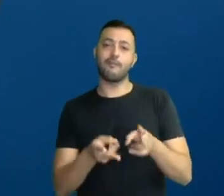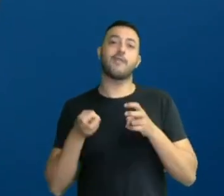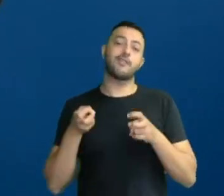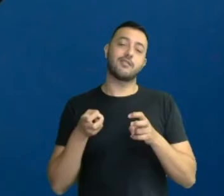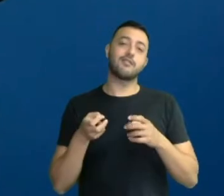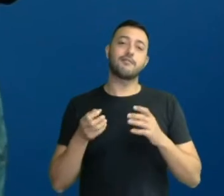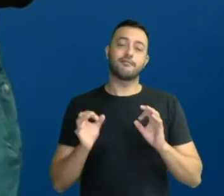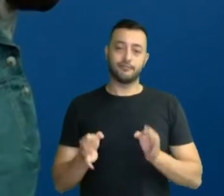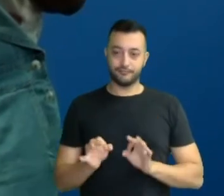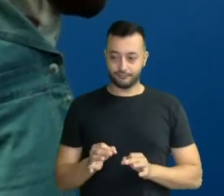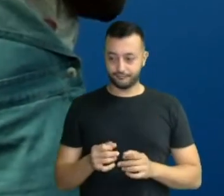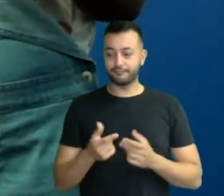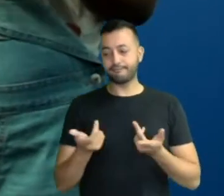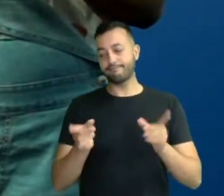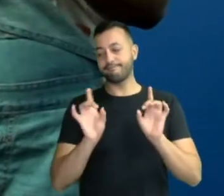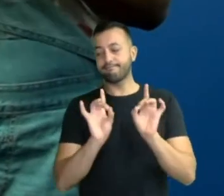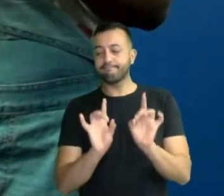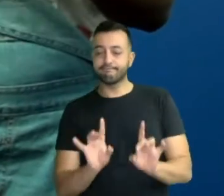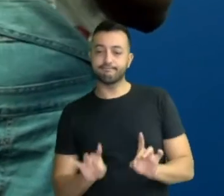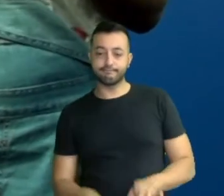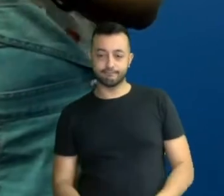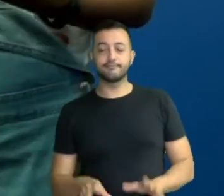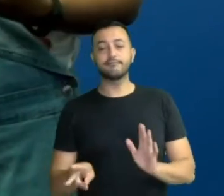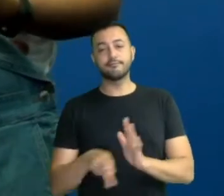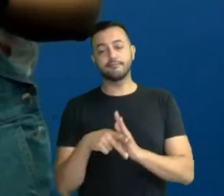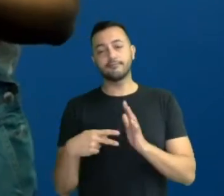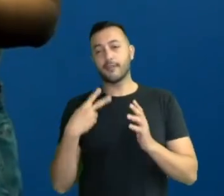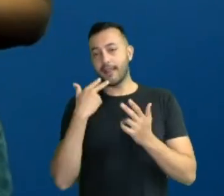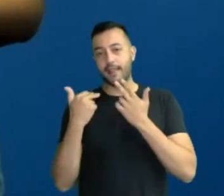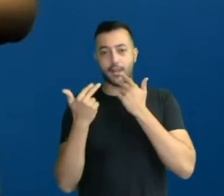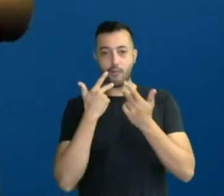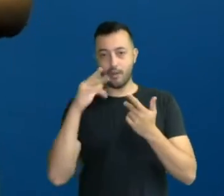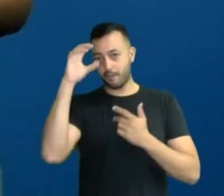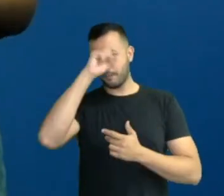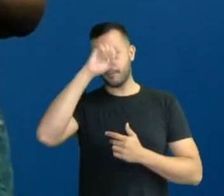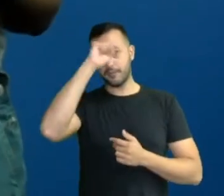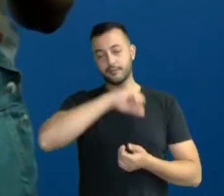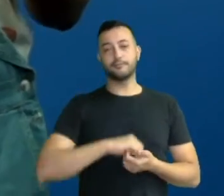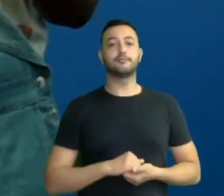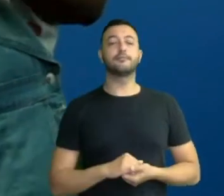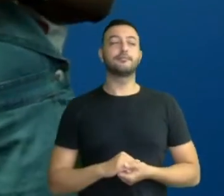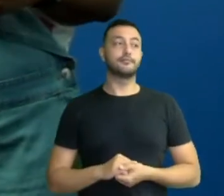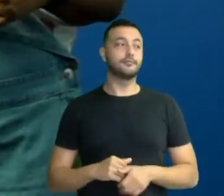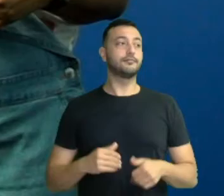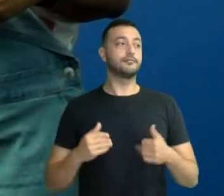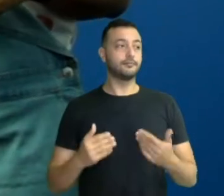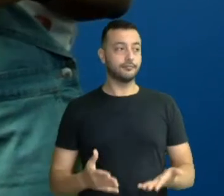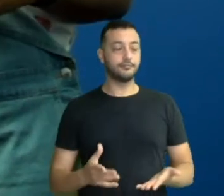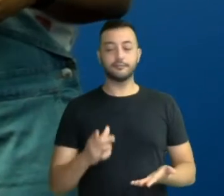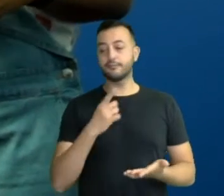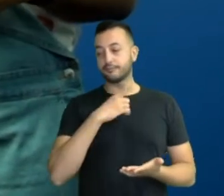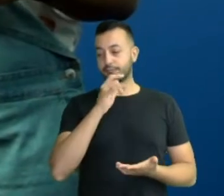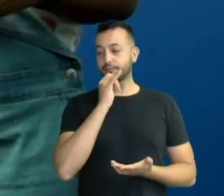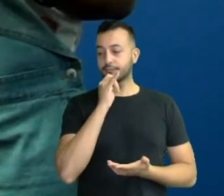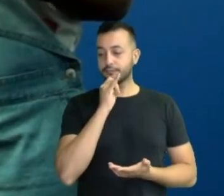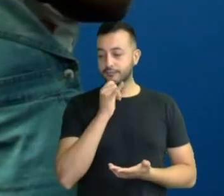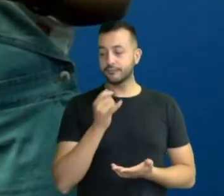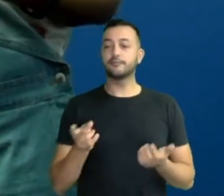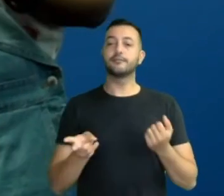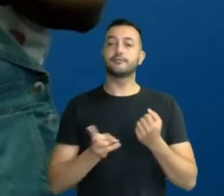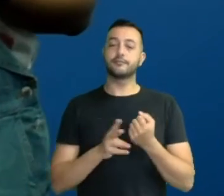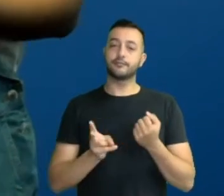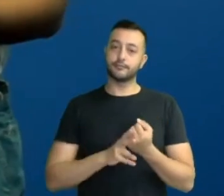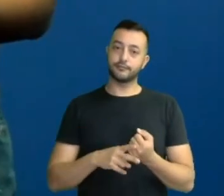tá bom? Esses são os detalhes de riquezas das línguas que a gente aprende. E aí eu tenho o exemplo do